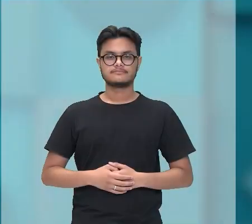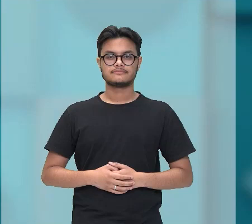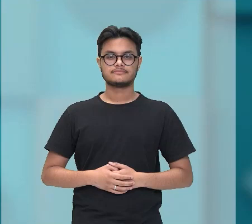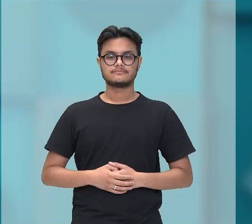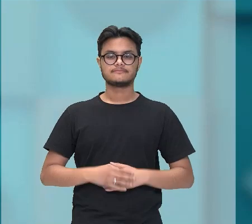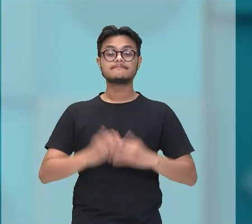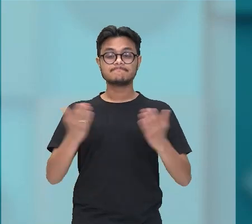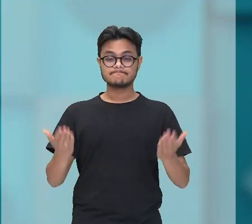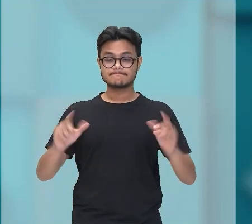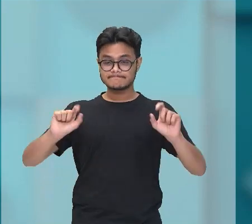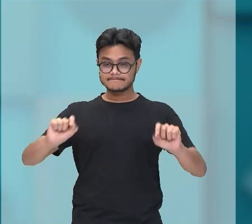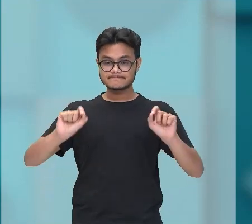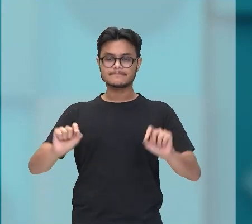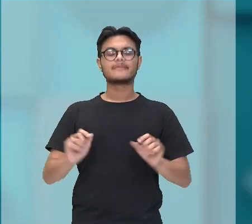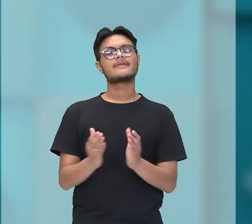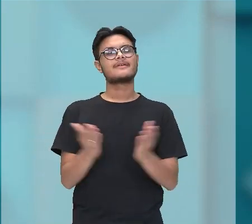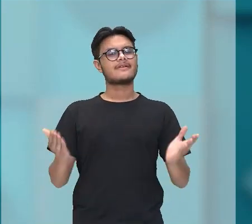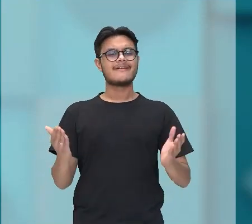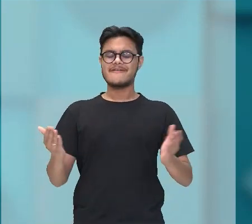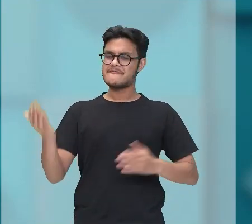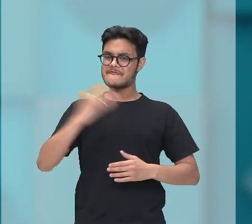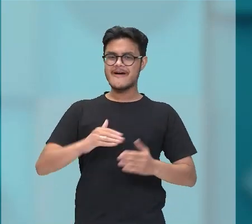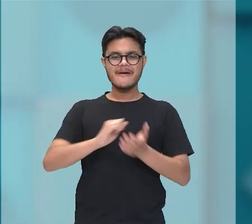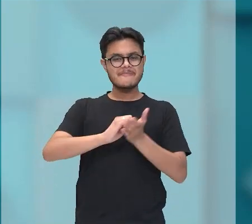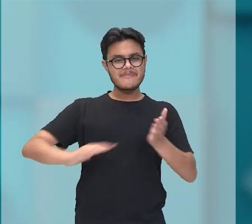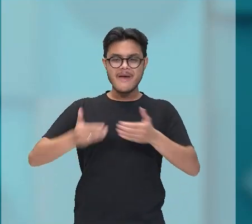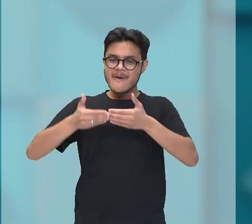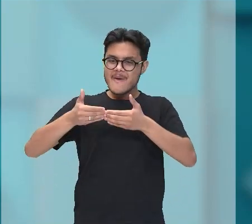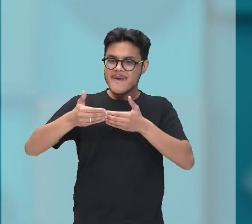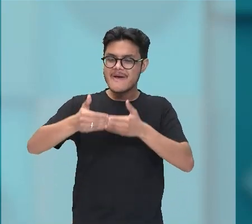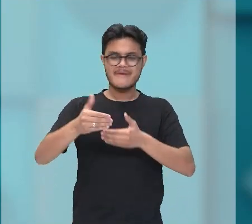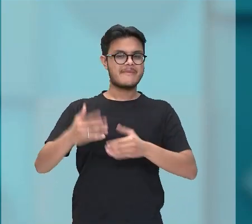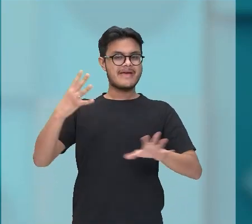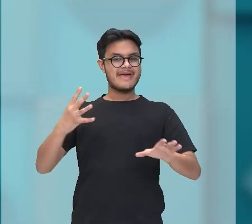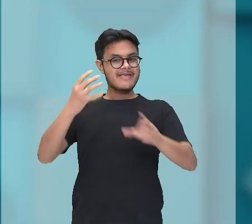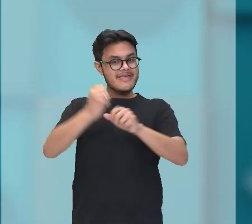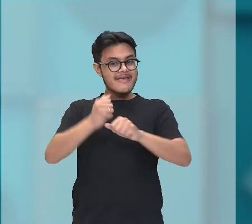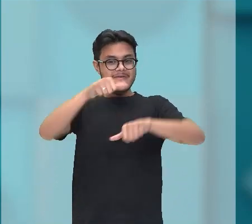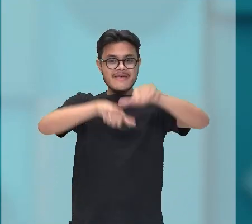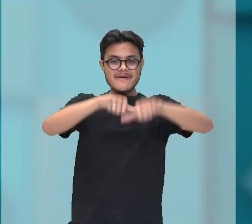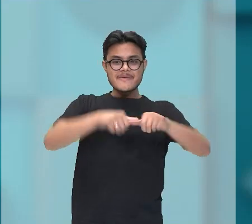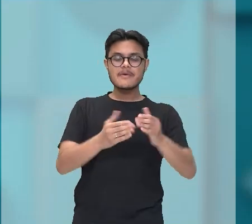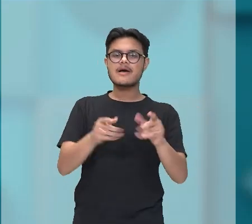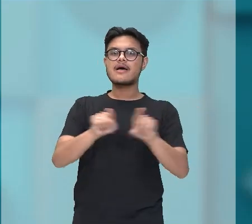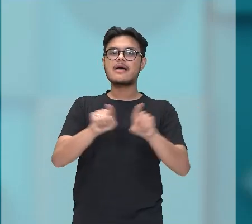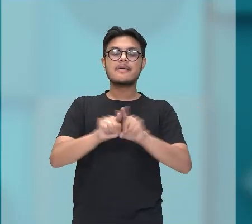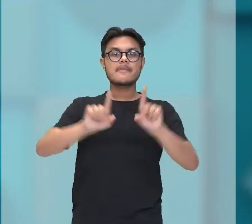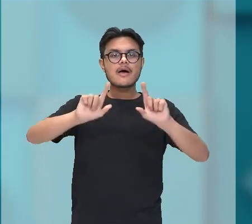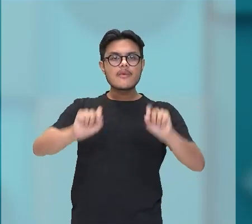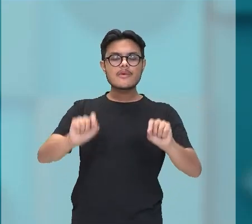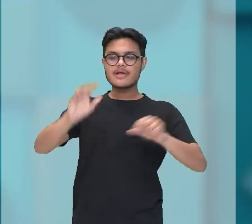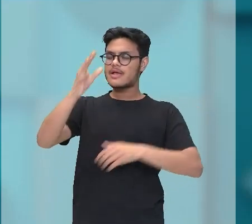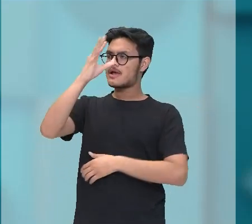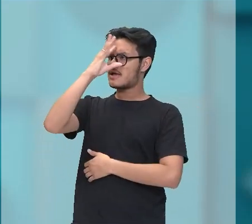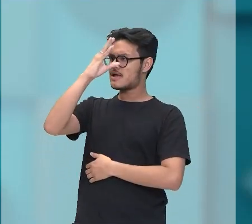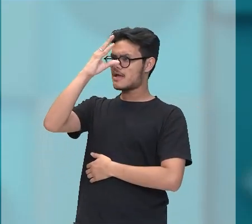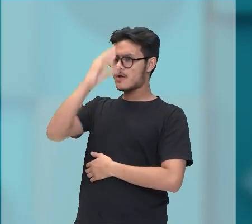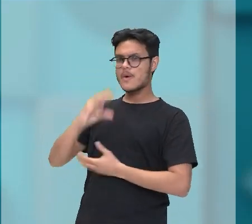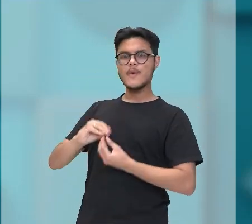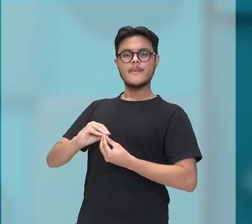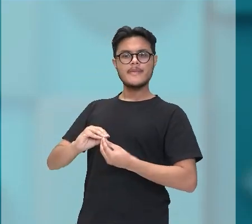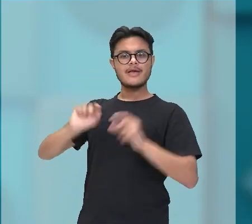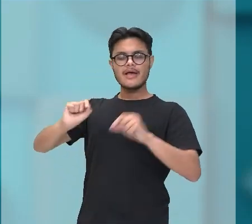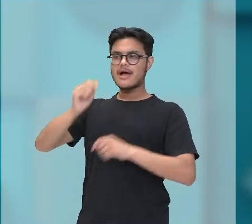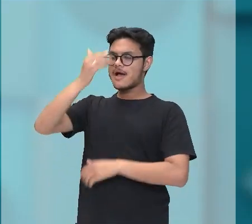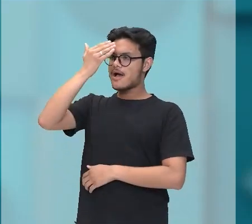Muito bem, então vamos começar este momento de revisão entendendo o seguinte, que nós vamos